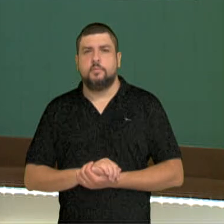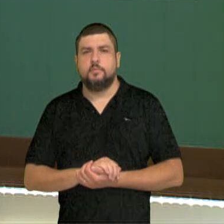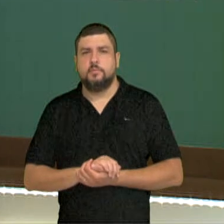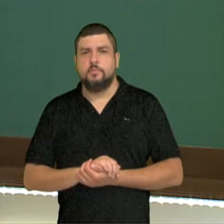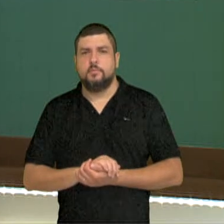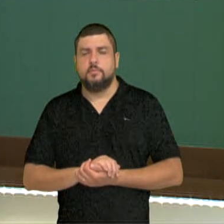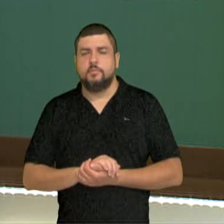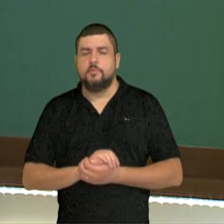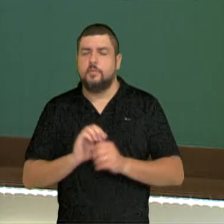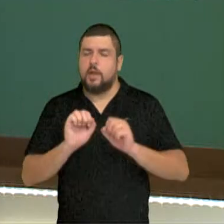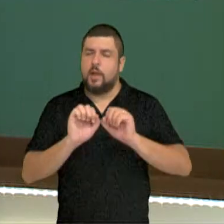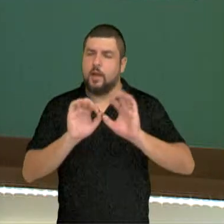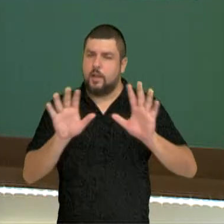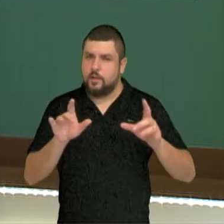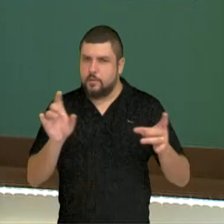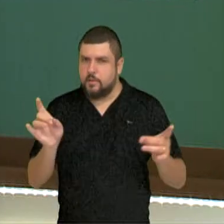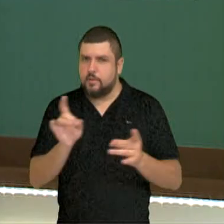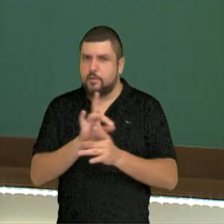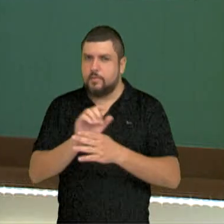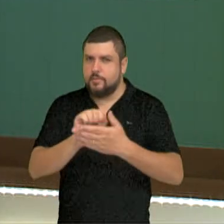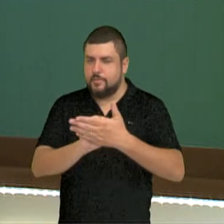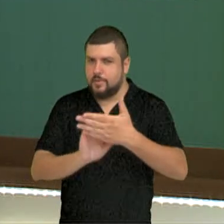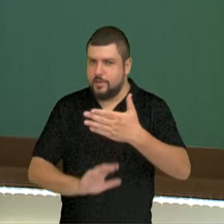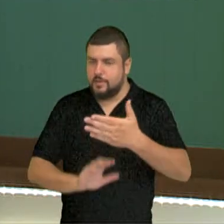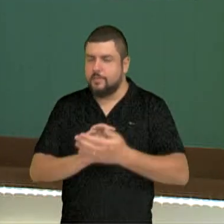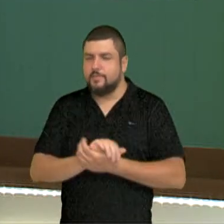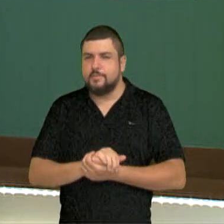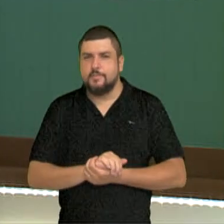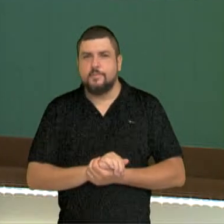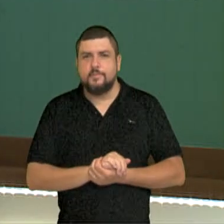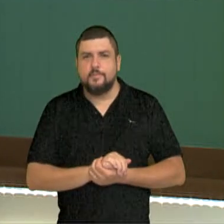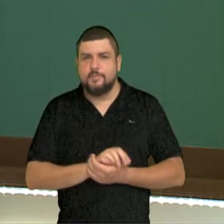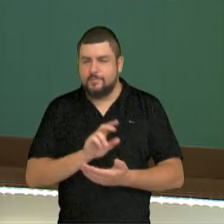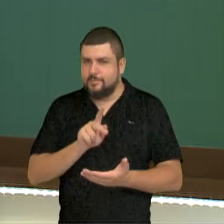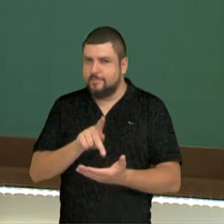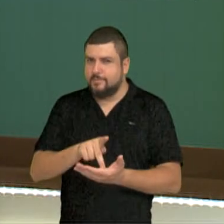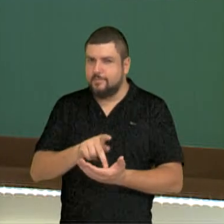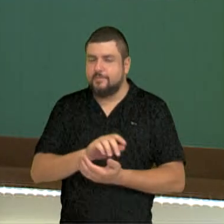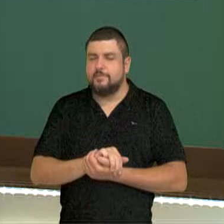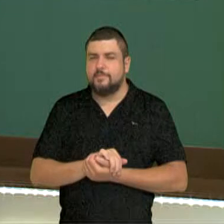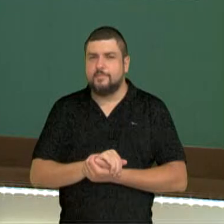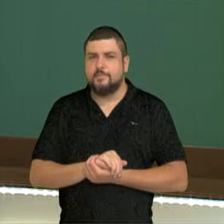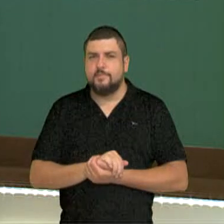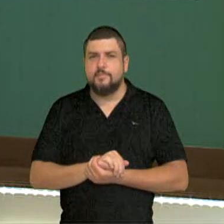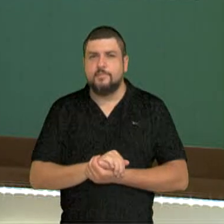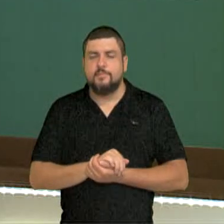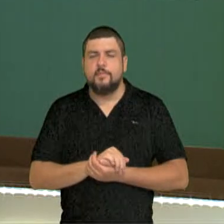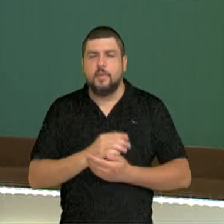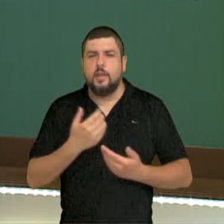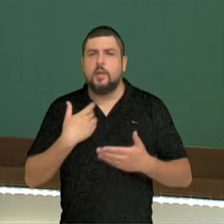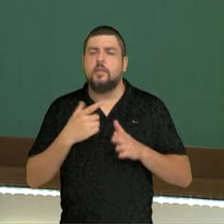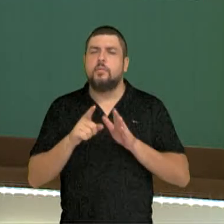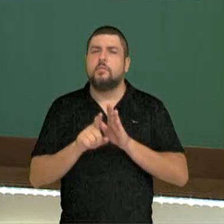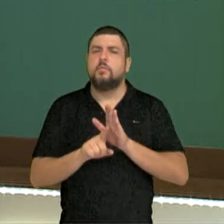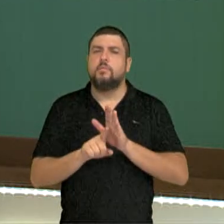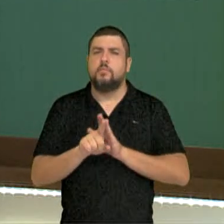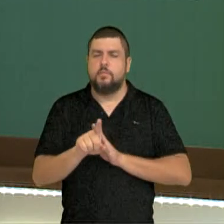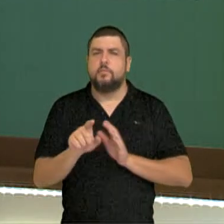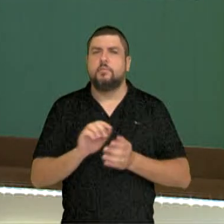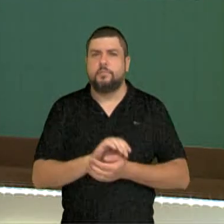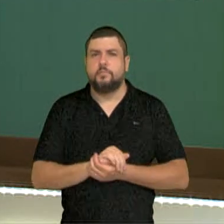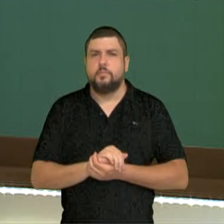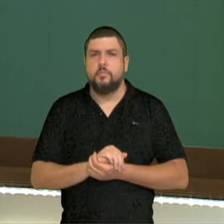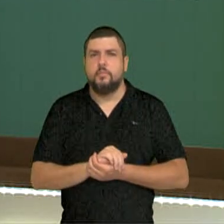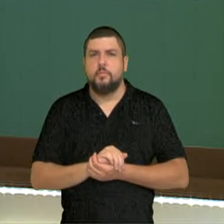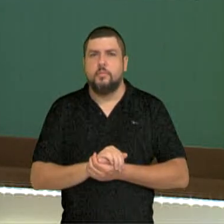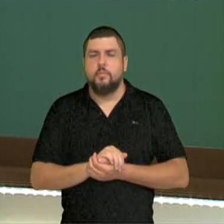Claro que você já fez atividade. Conta só para mim. Verdade? Então, olha só, eu te perguntei aqui,